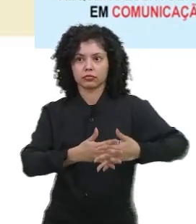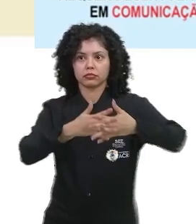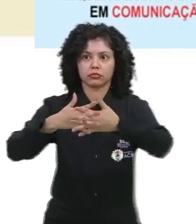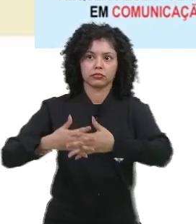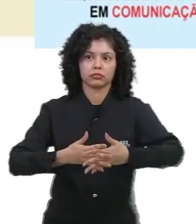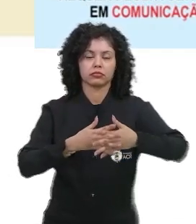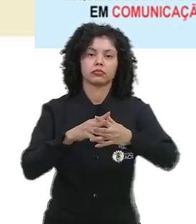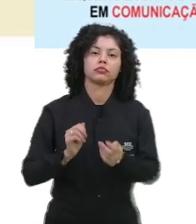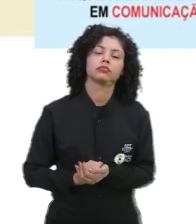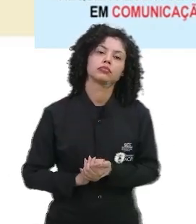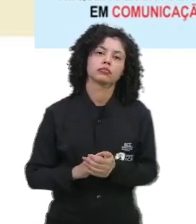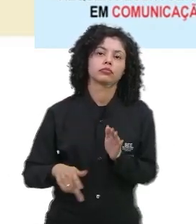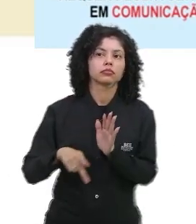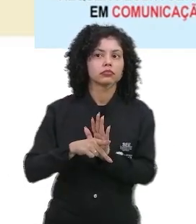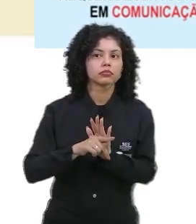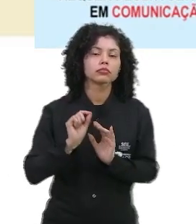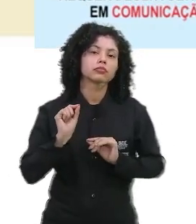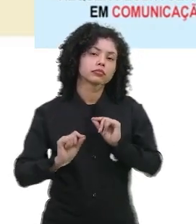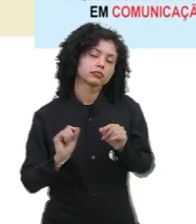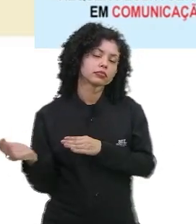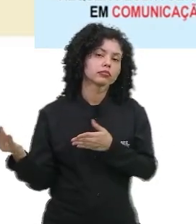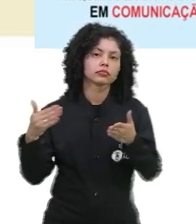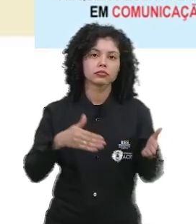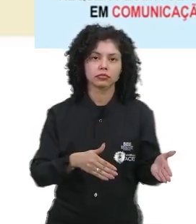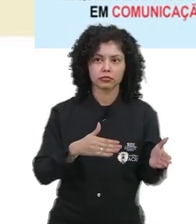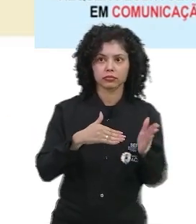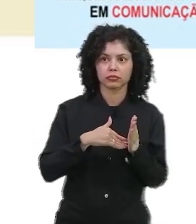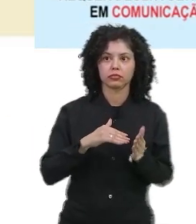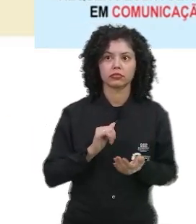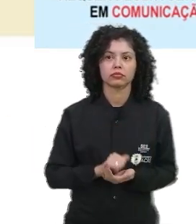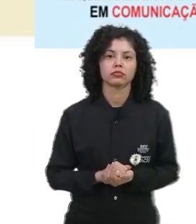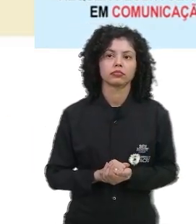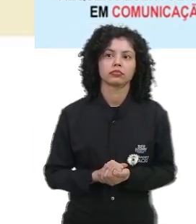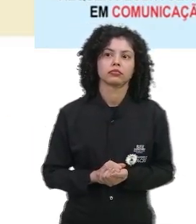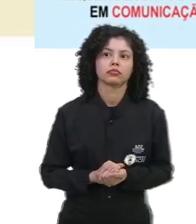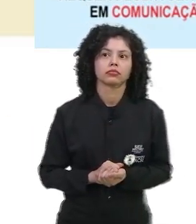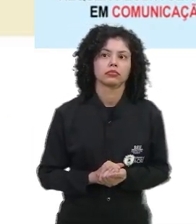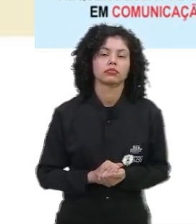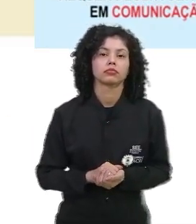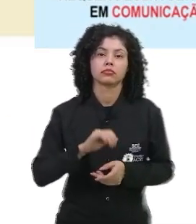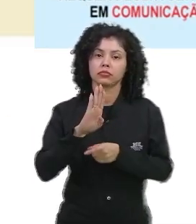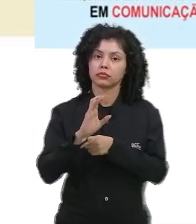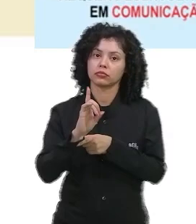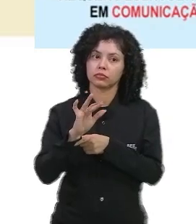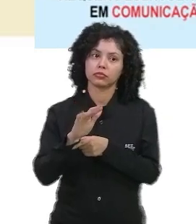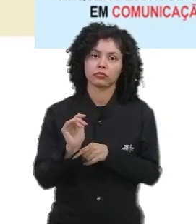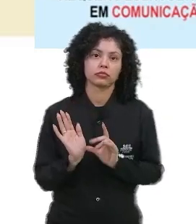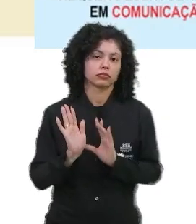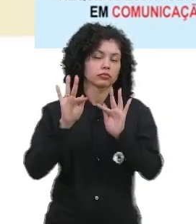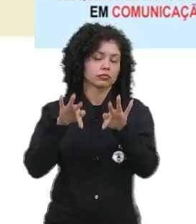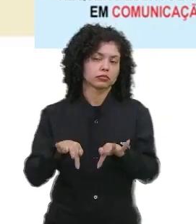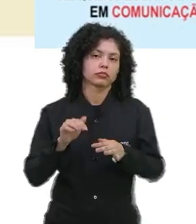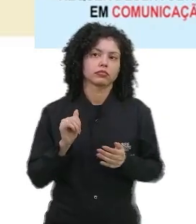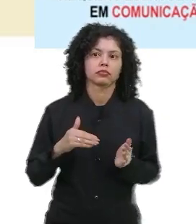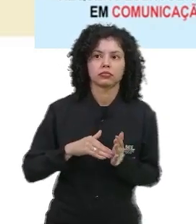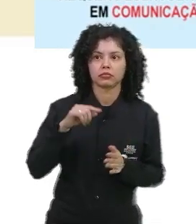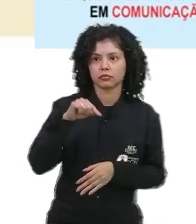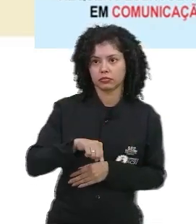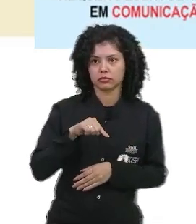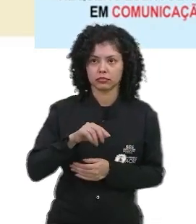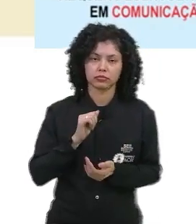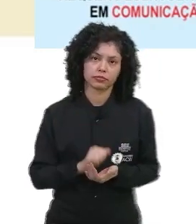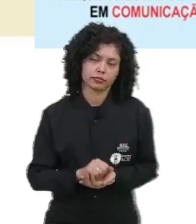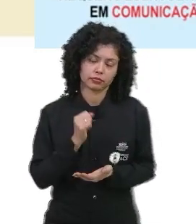nossos transportes, que é a logística, até chegar nos postos de combustíveis e, por fim, chegar até aqui